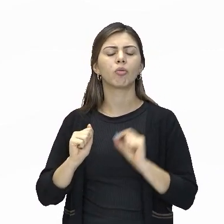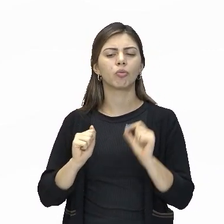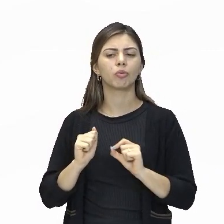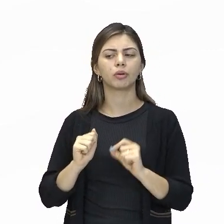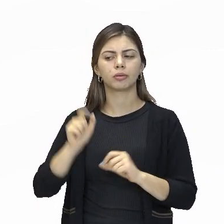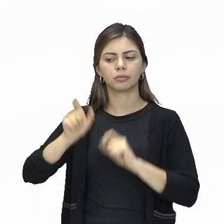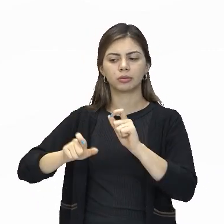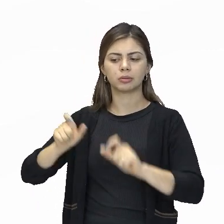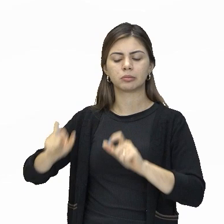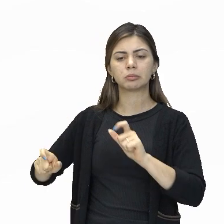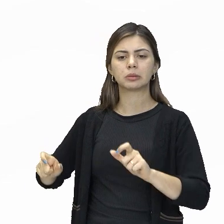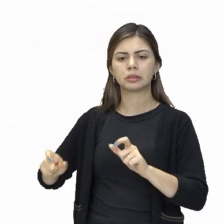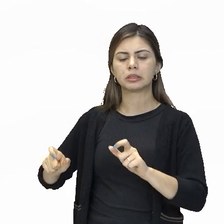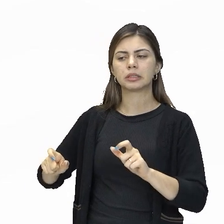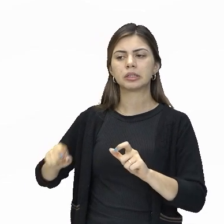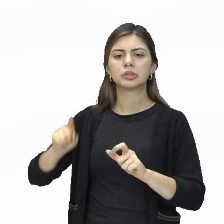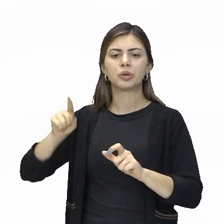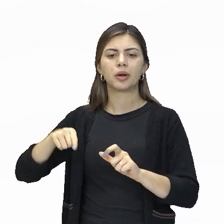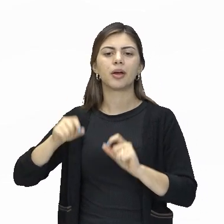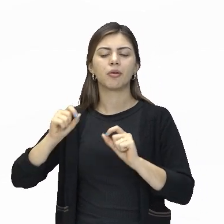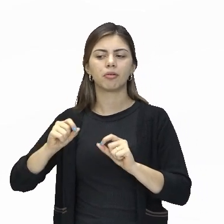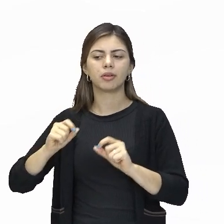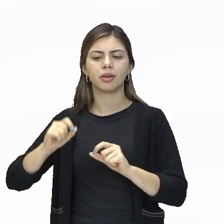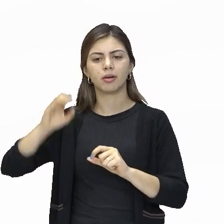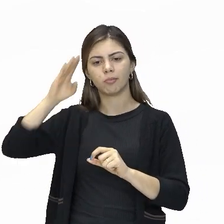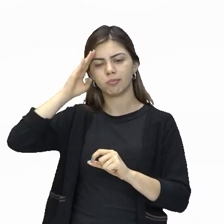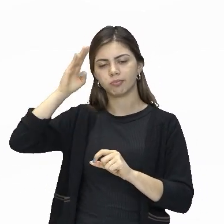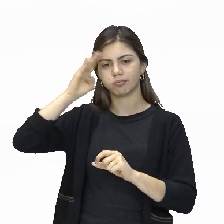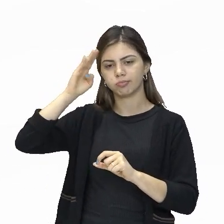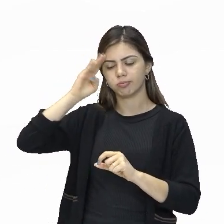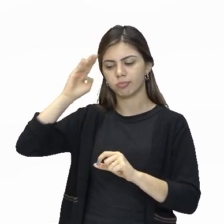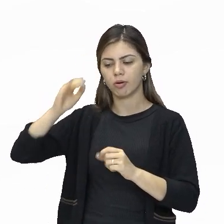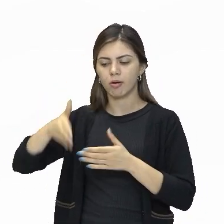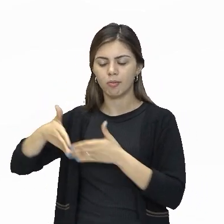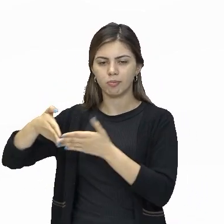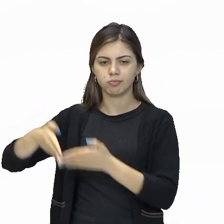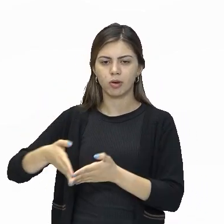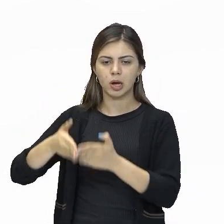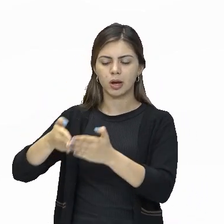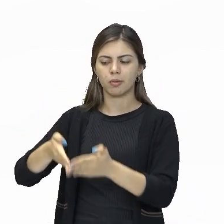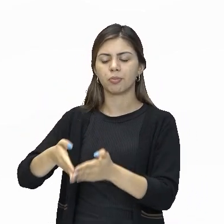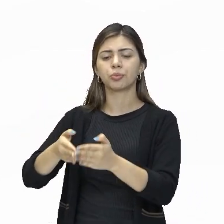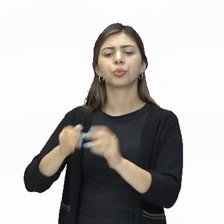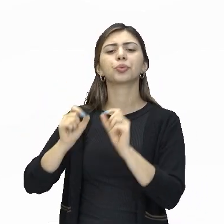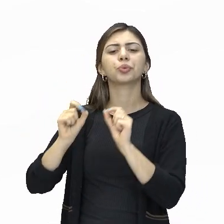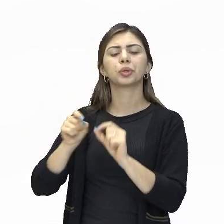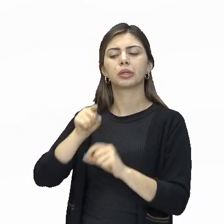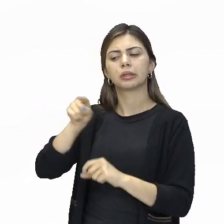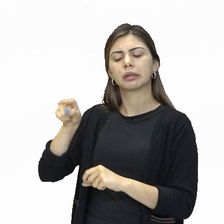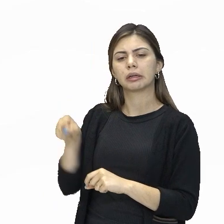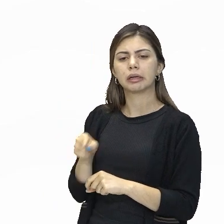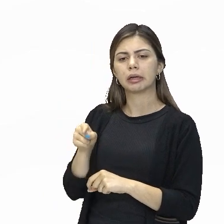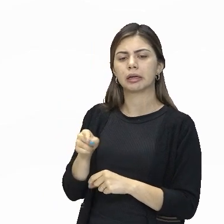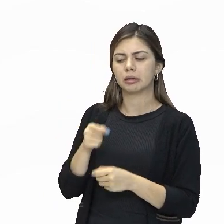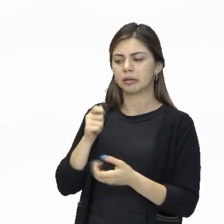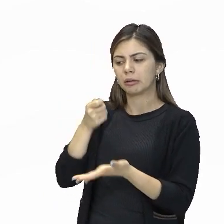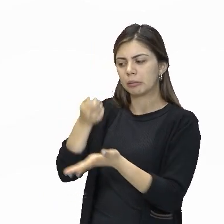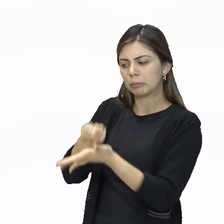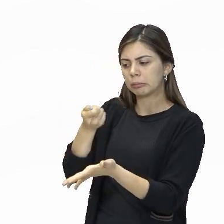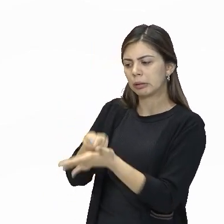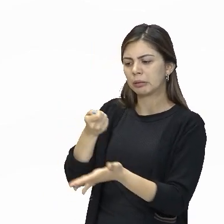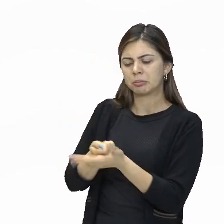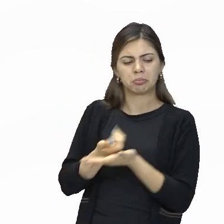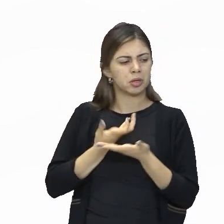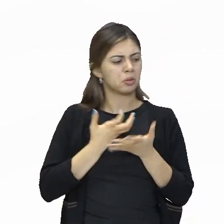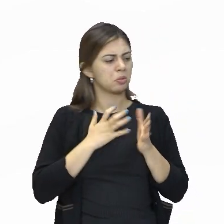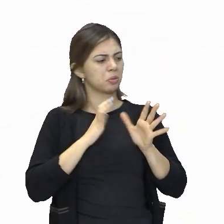revoltados, eram quem? Os marinheiros, né? Os marinheiros, eles estavam insatisfeitos com os castigos físicos